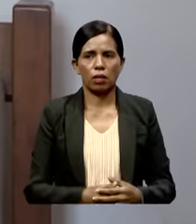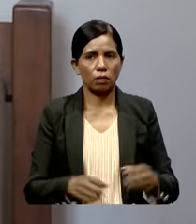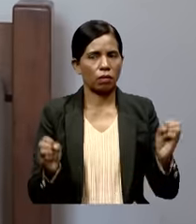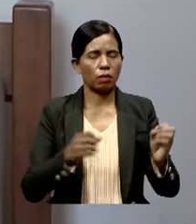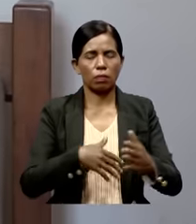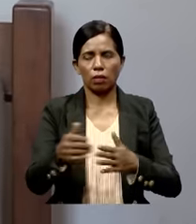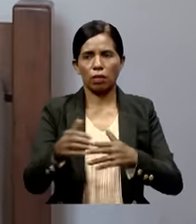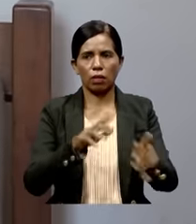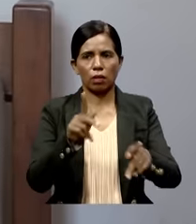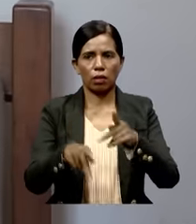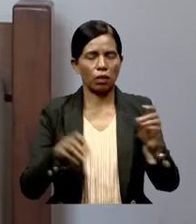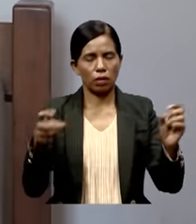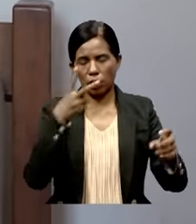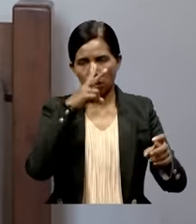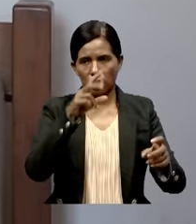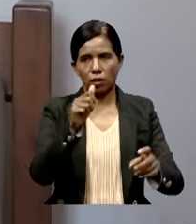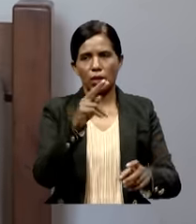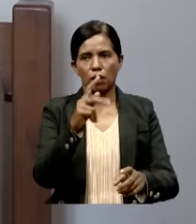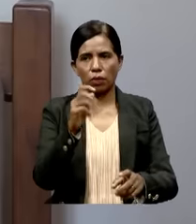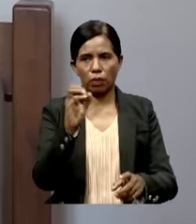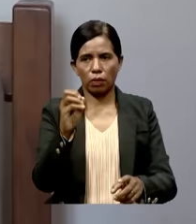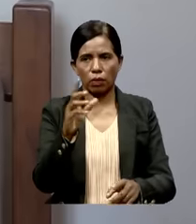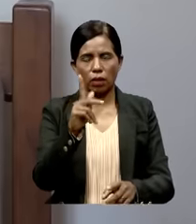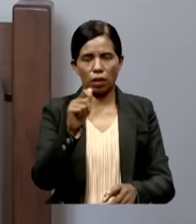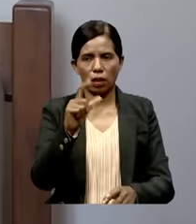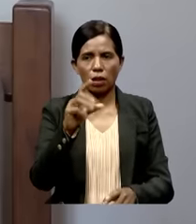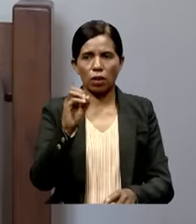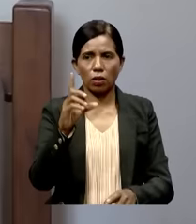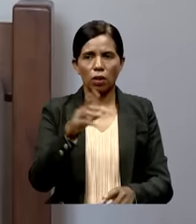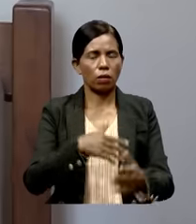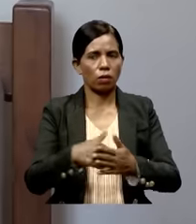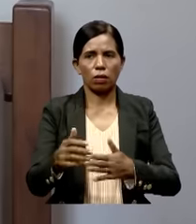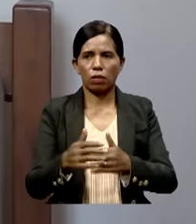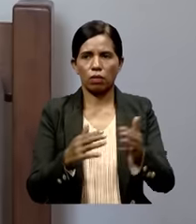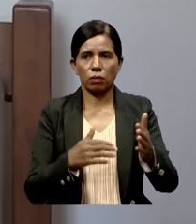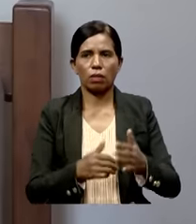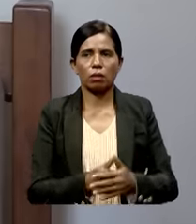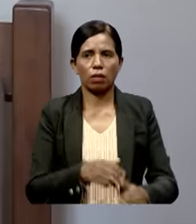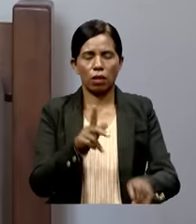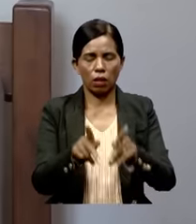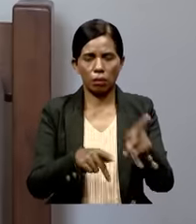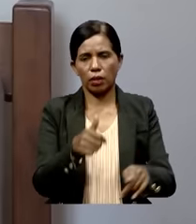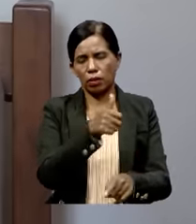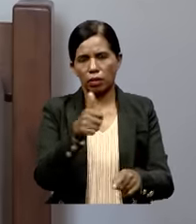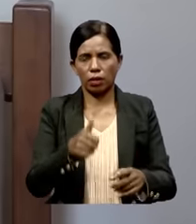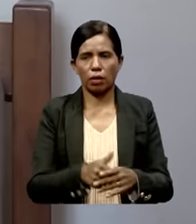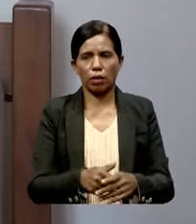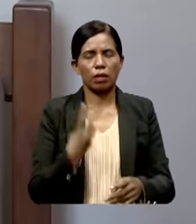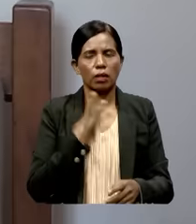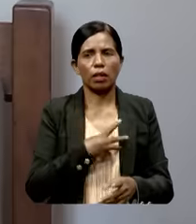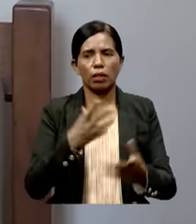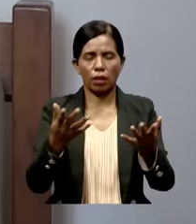cidadão, Laos Bahareba António de Conceição Kalohan, nem para qualquer cidadão. Ita